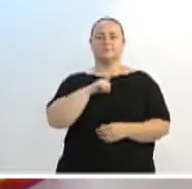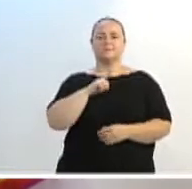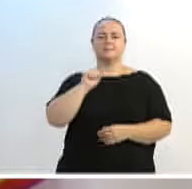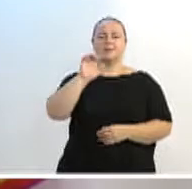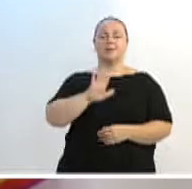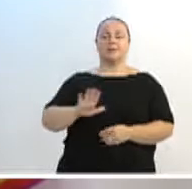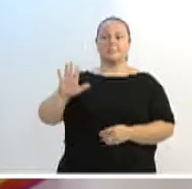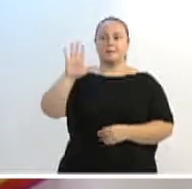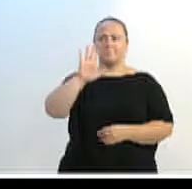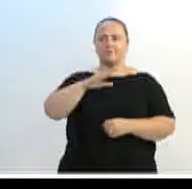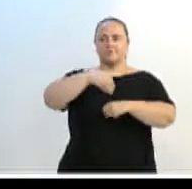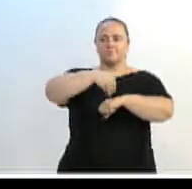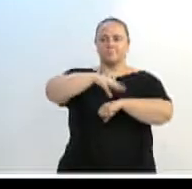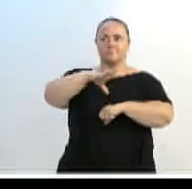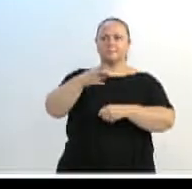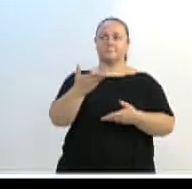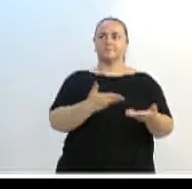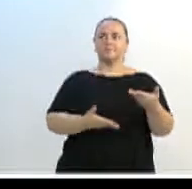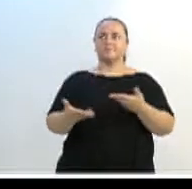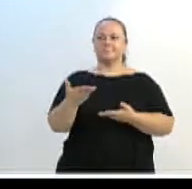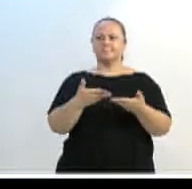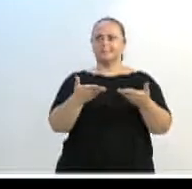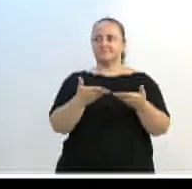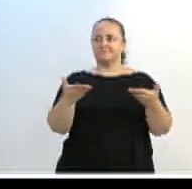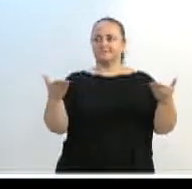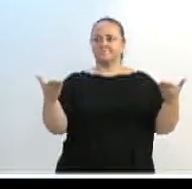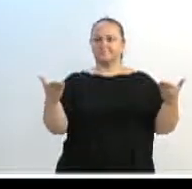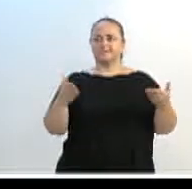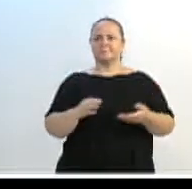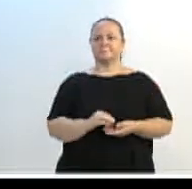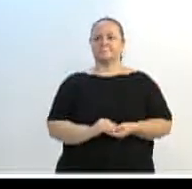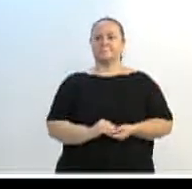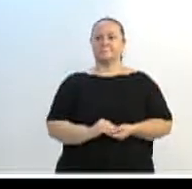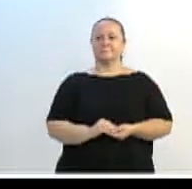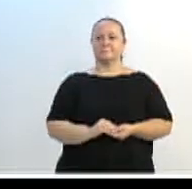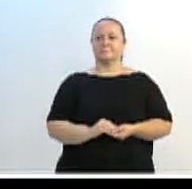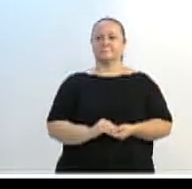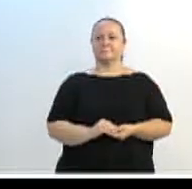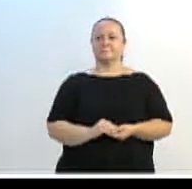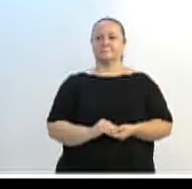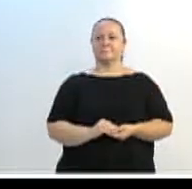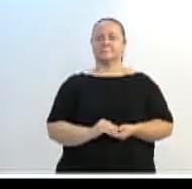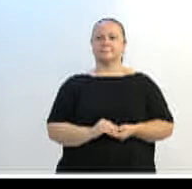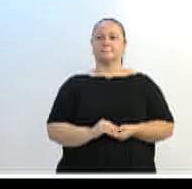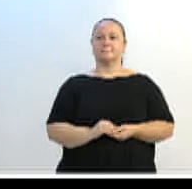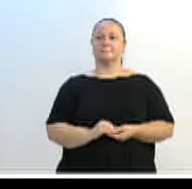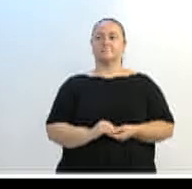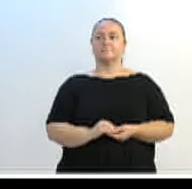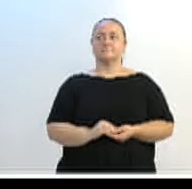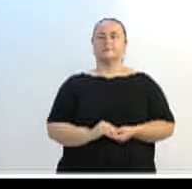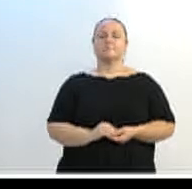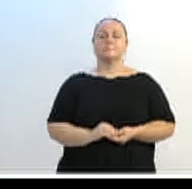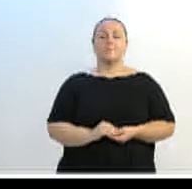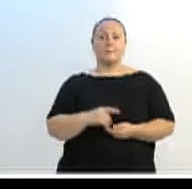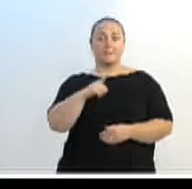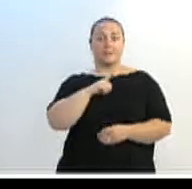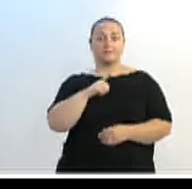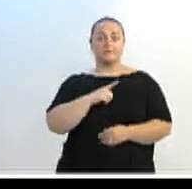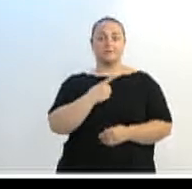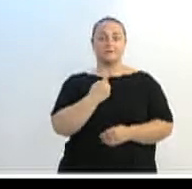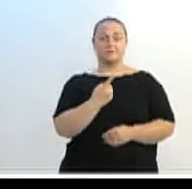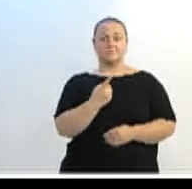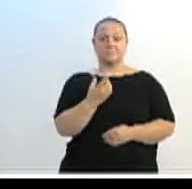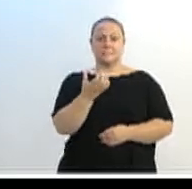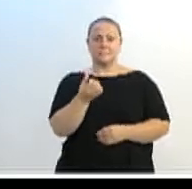para compartilhar com todos, que olha que interessante, pela primeira vez nesses 116 anos